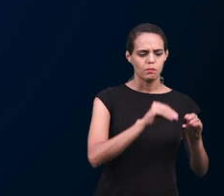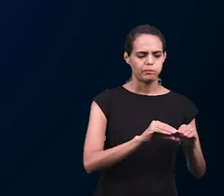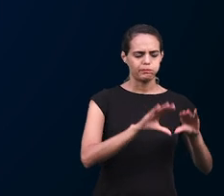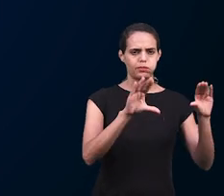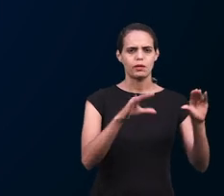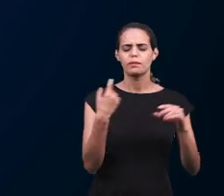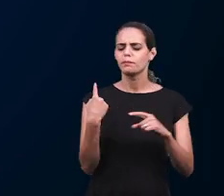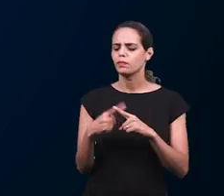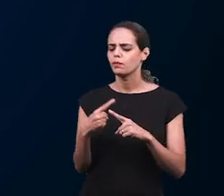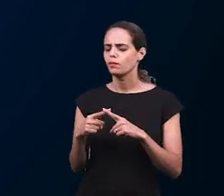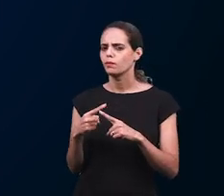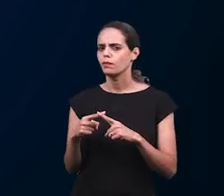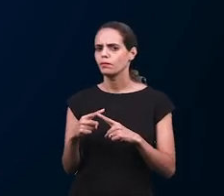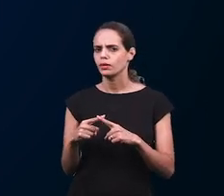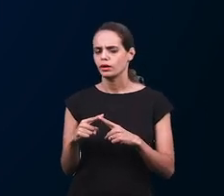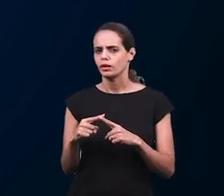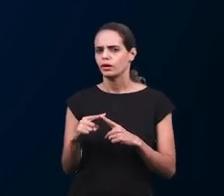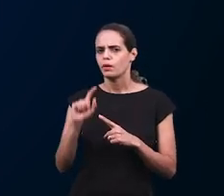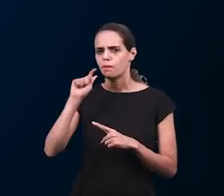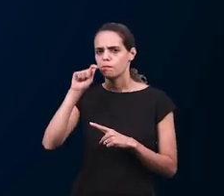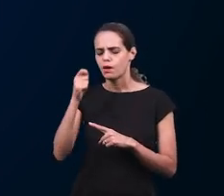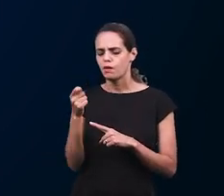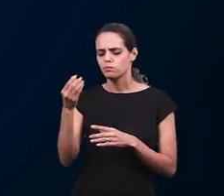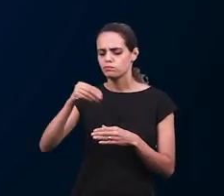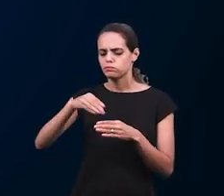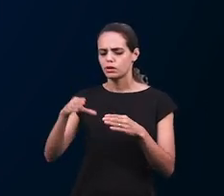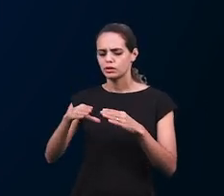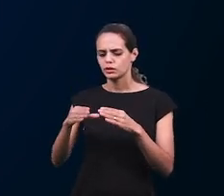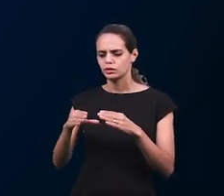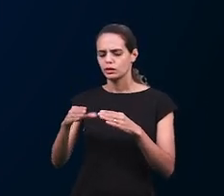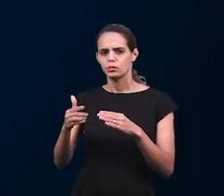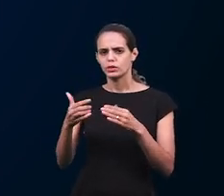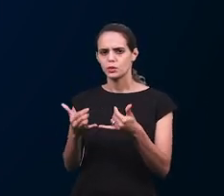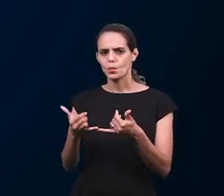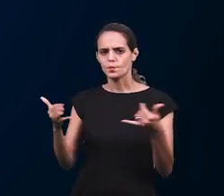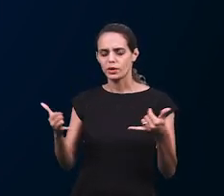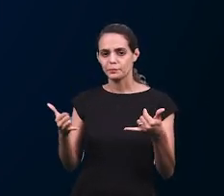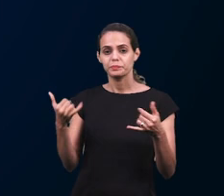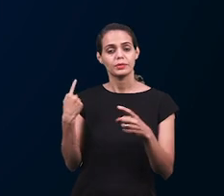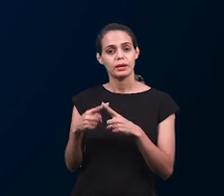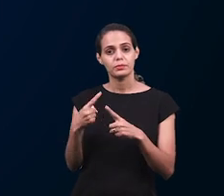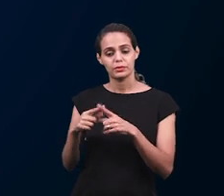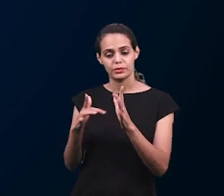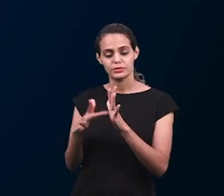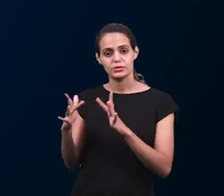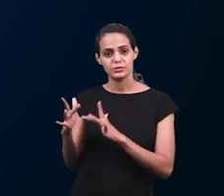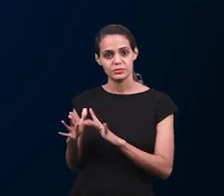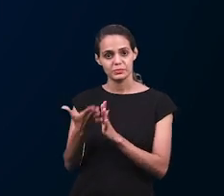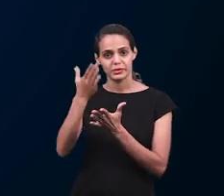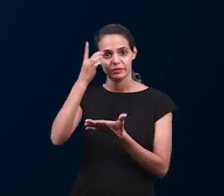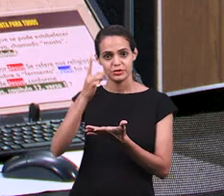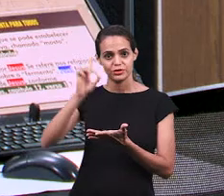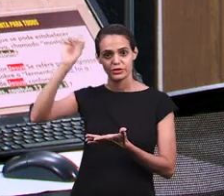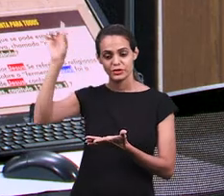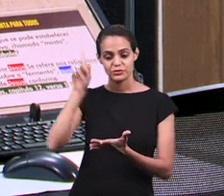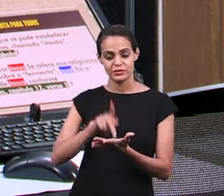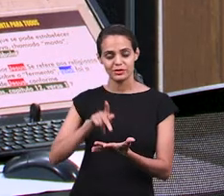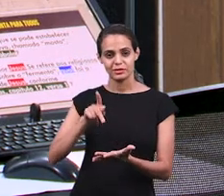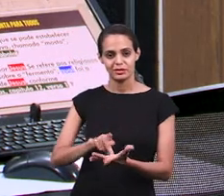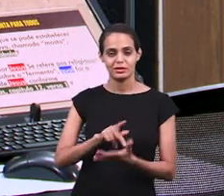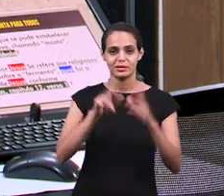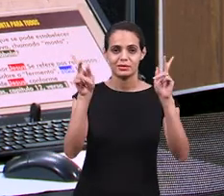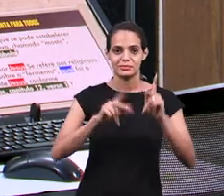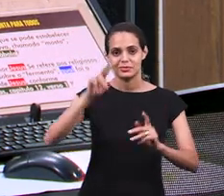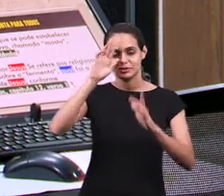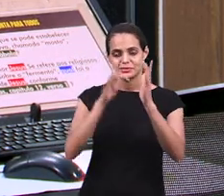Por que o pão sem fermento é melhor? Porque é uma palavra pura e verdadeira. A paz do Senhor, irmãos. Amém, Daniel,